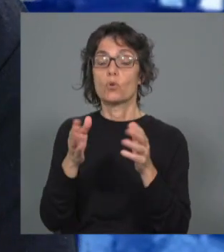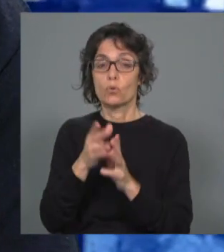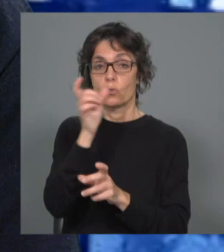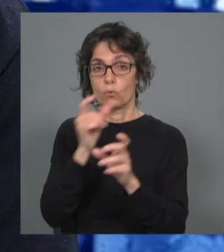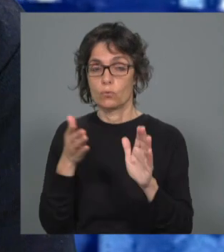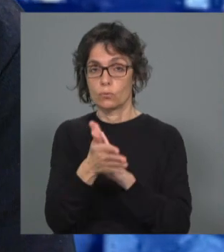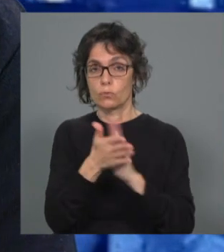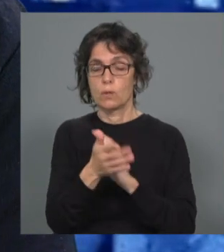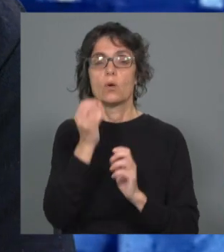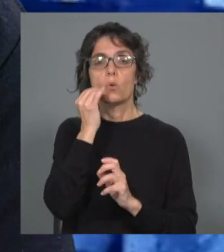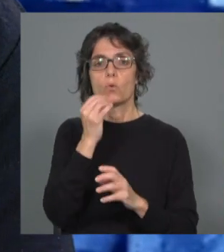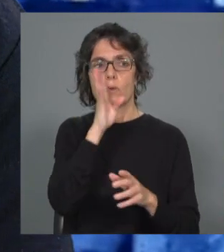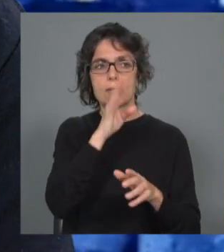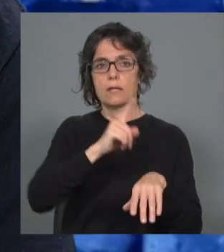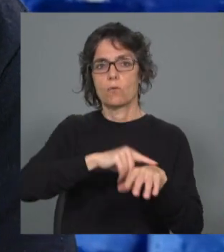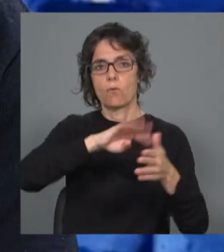menos, não é?